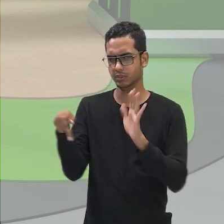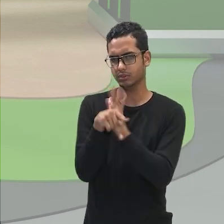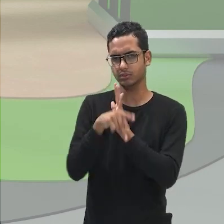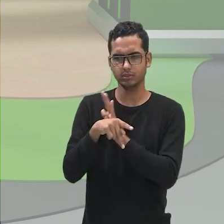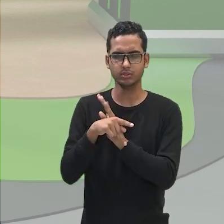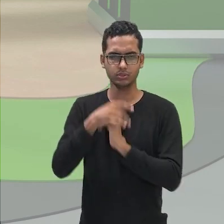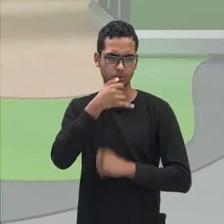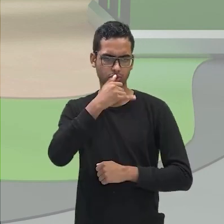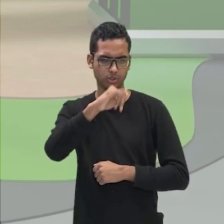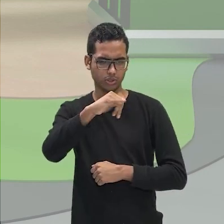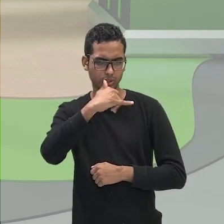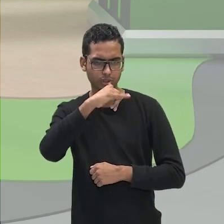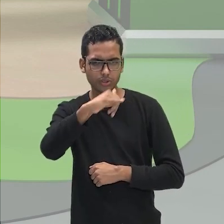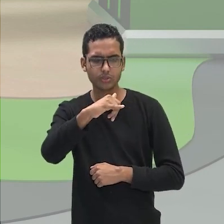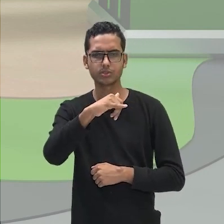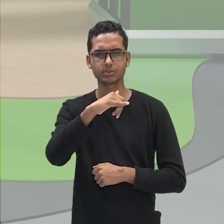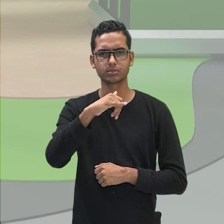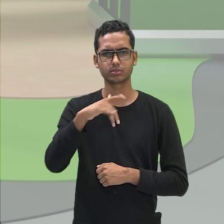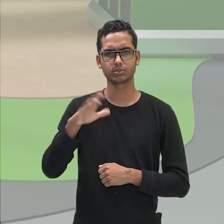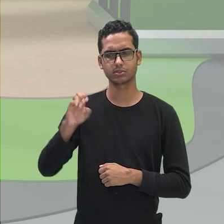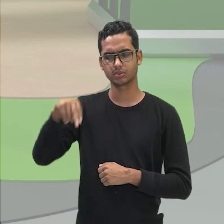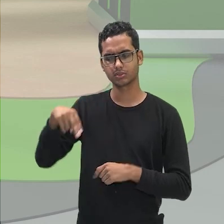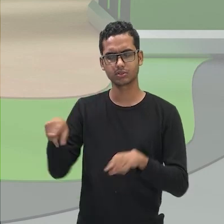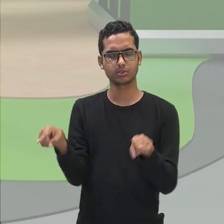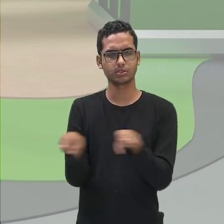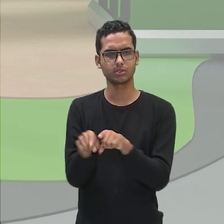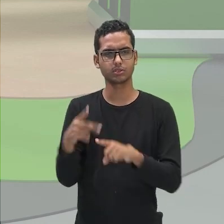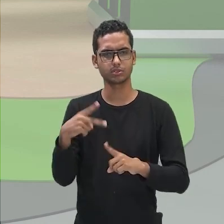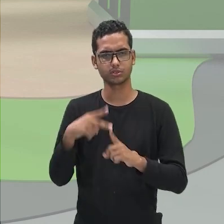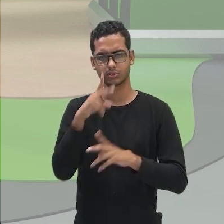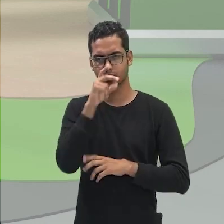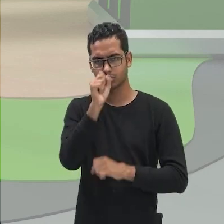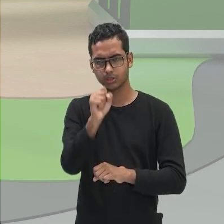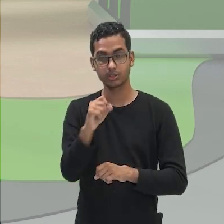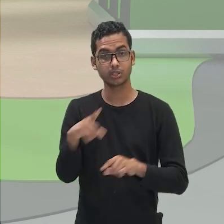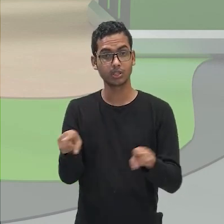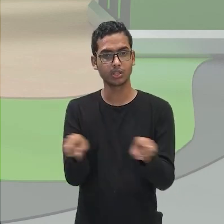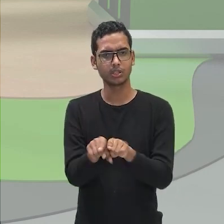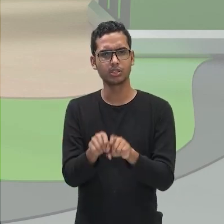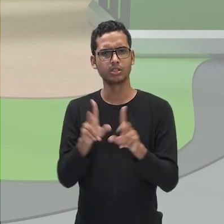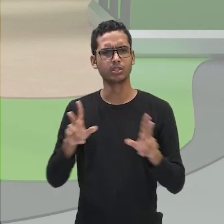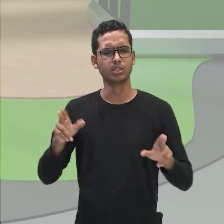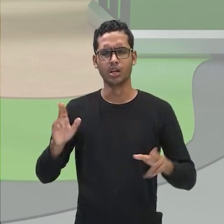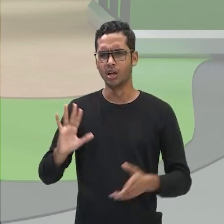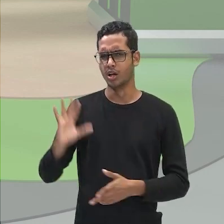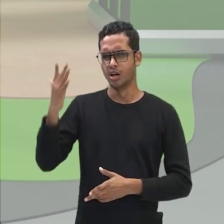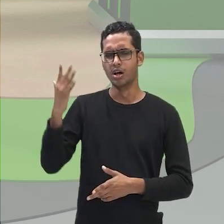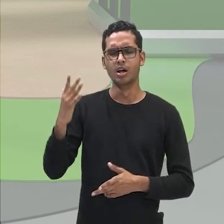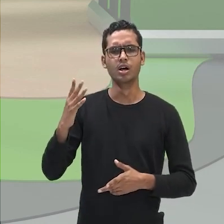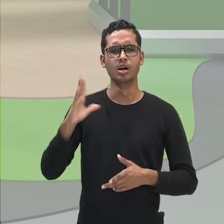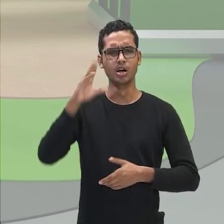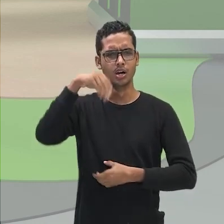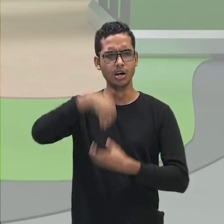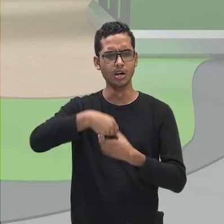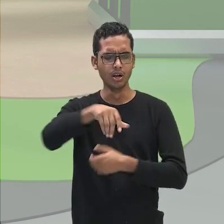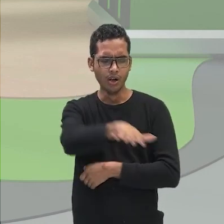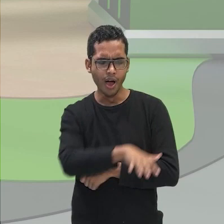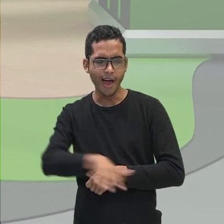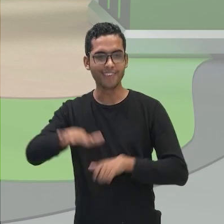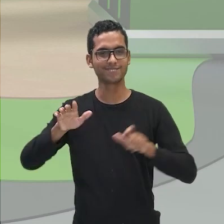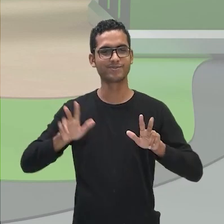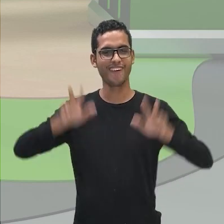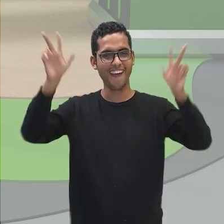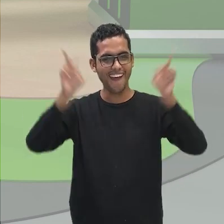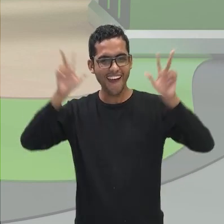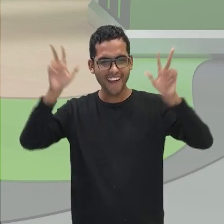e potencial, a gente vai trazer uma situação que acontece bastante nos parques de diversões, né? A gente visualiza nos parques de diversões,